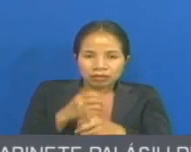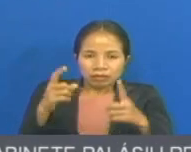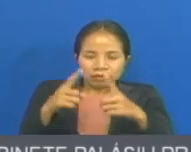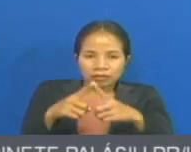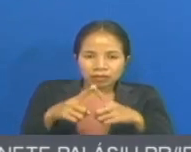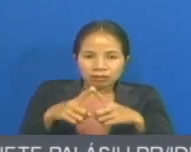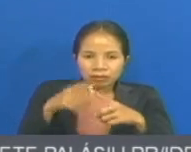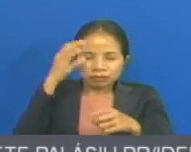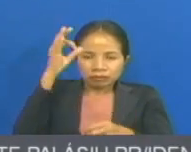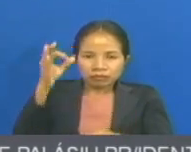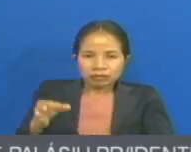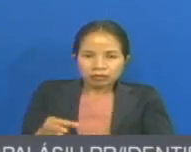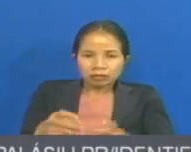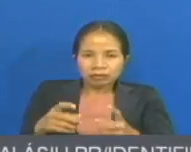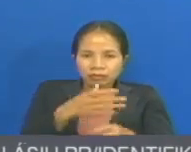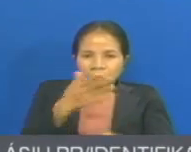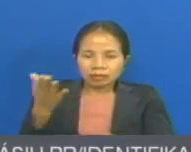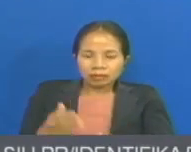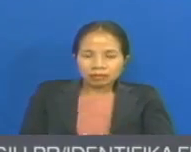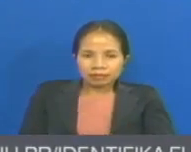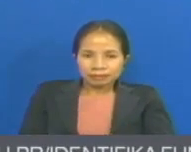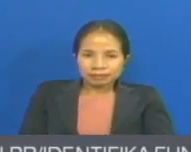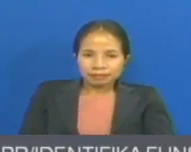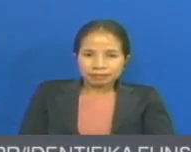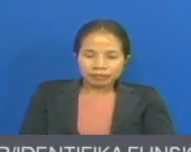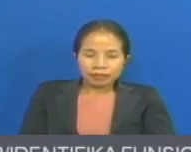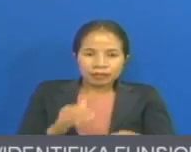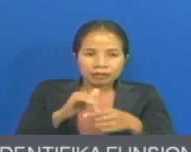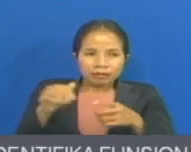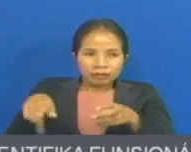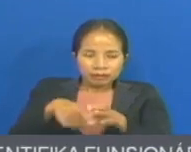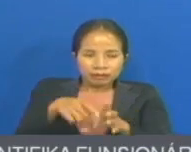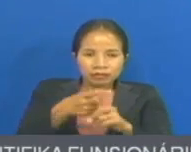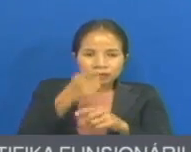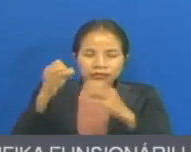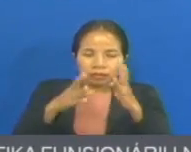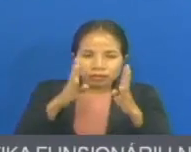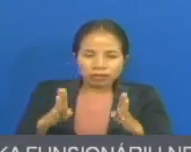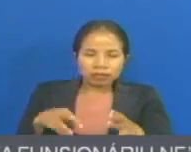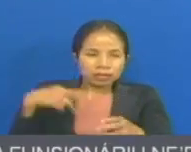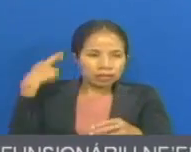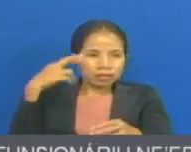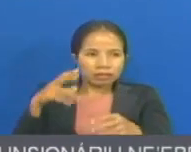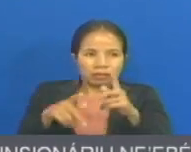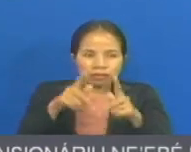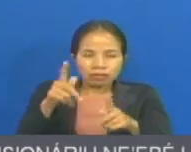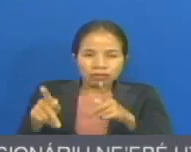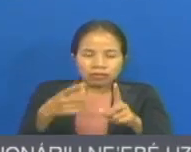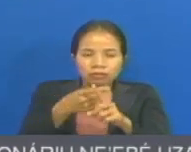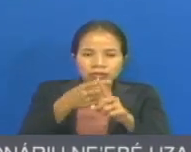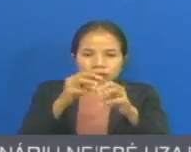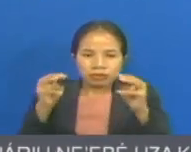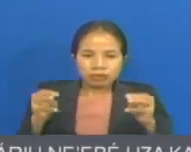ba futuru ba imi. Entretanto, e a formação ne participa husi jornalista rádio comunidade husi